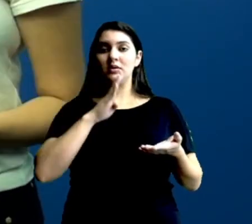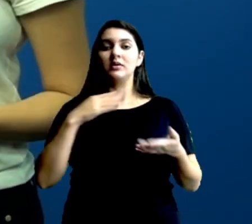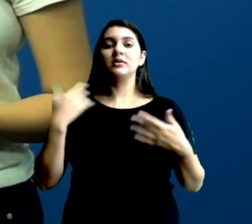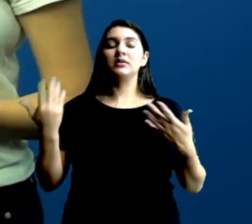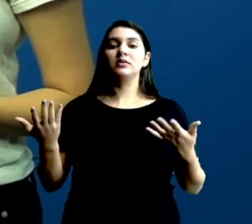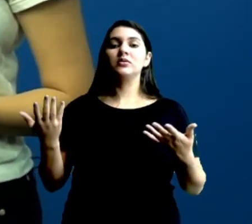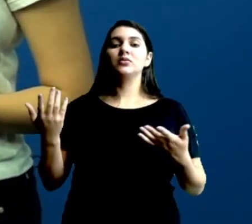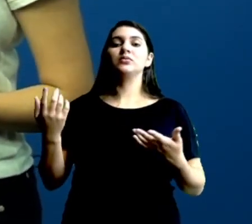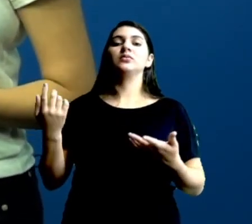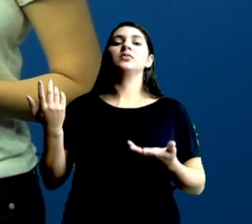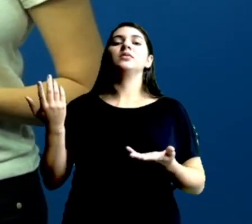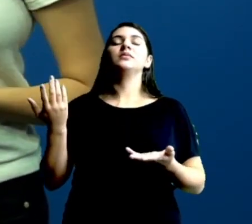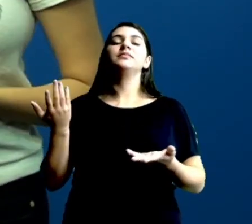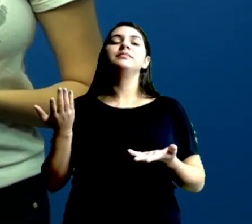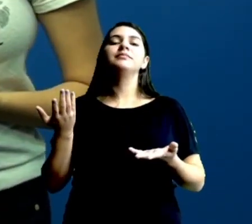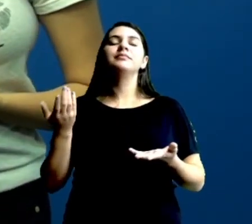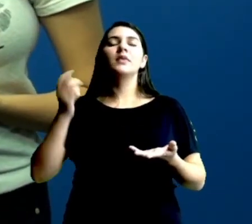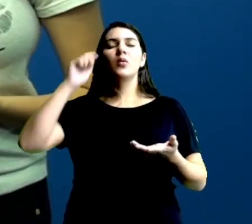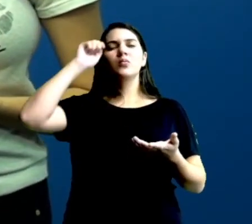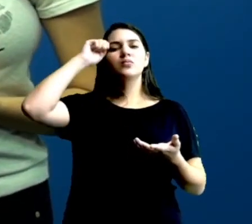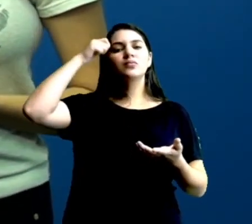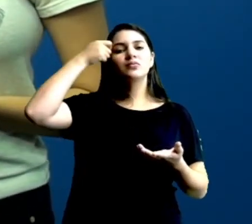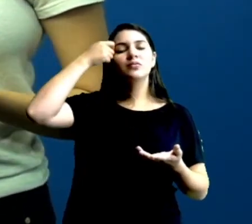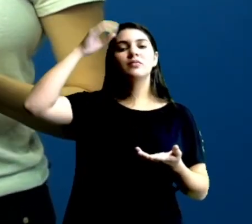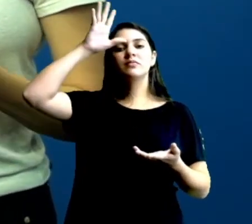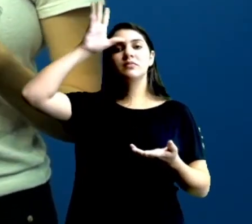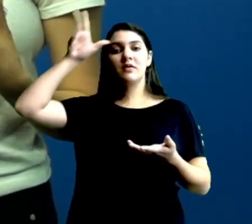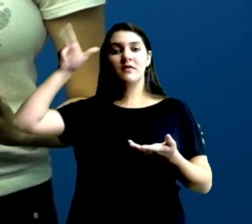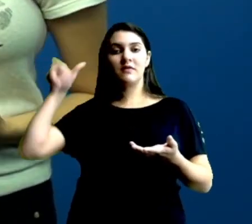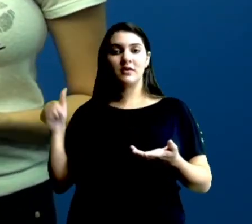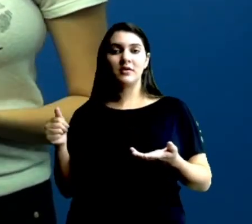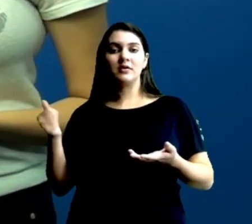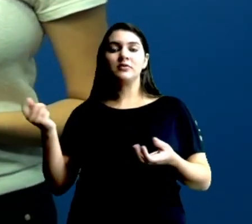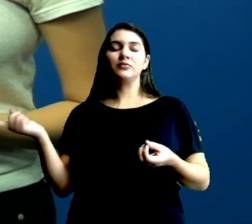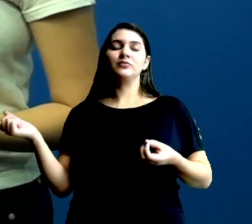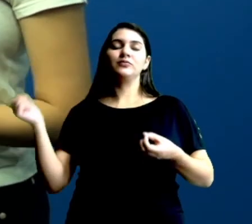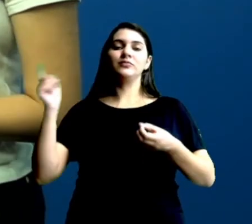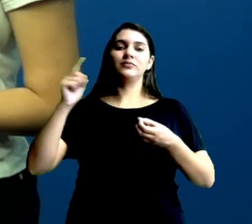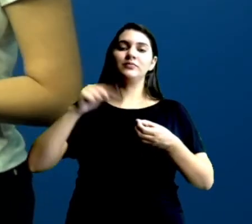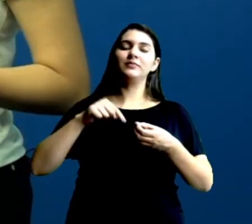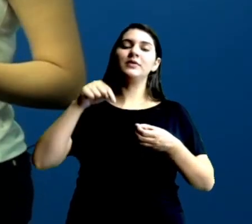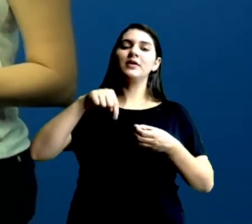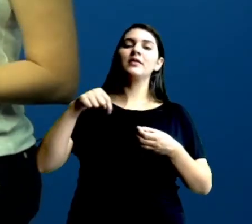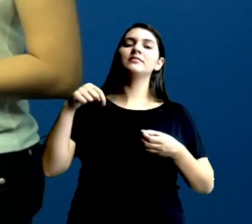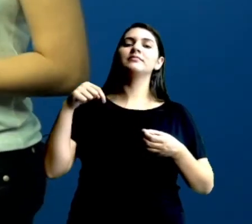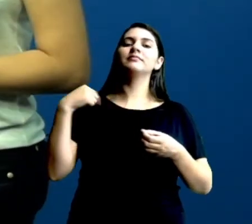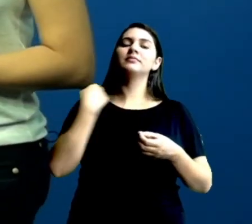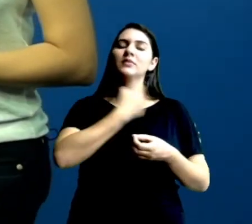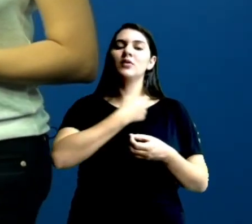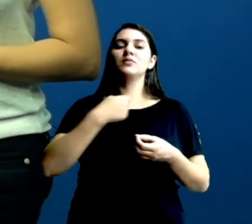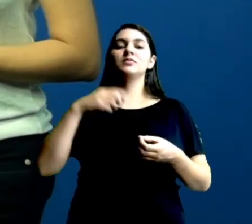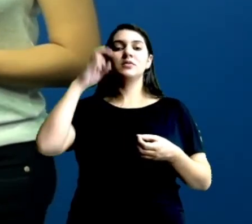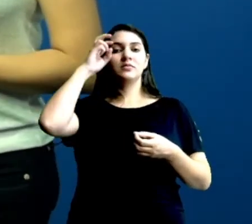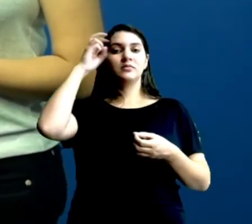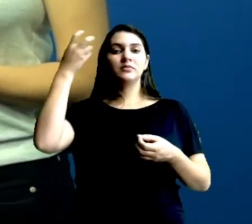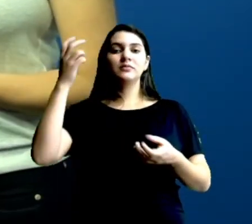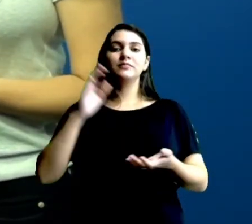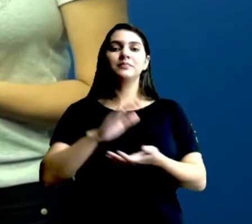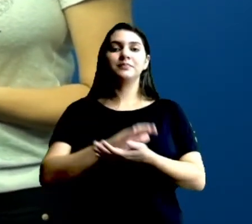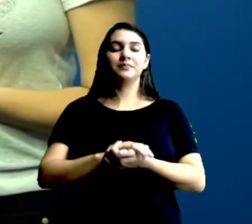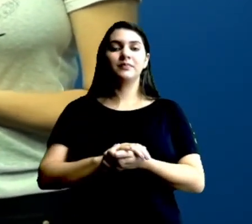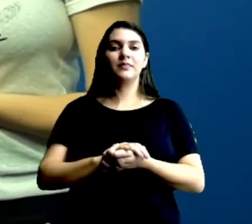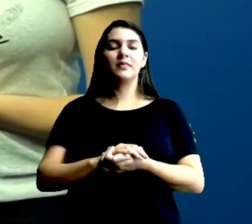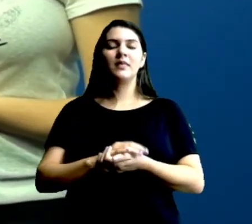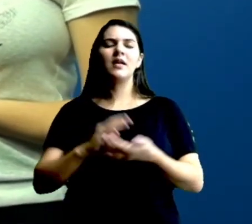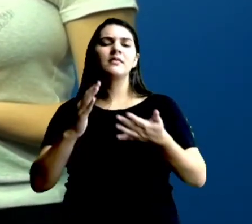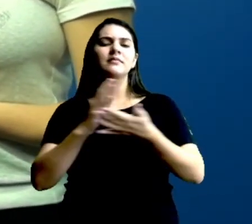africanos, eles trouxeram para a gente, para a nossa cultura? Tá? Eu vou citar alguns pontos aqui, alguns exemplos de algo que